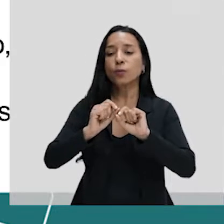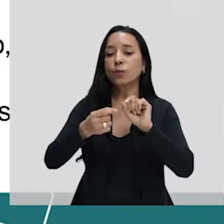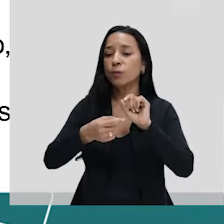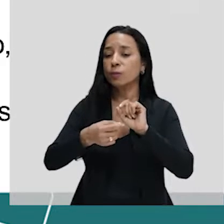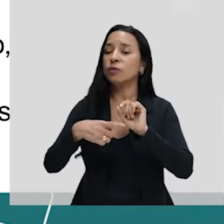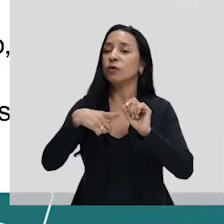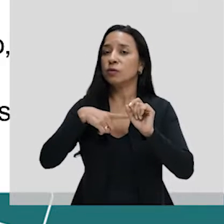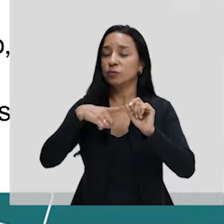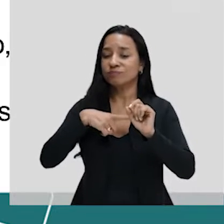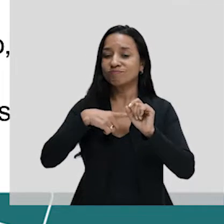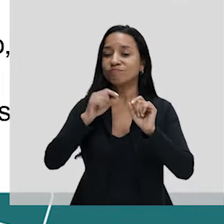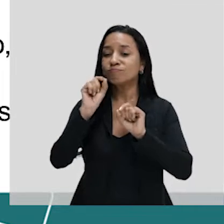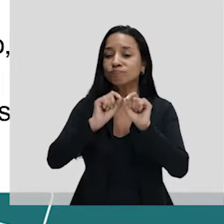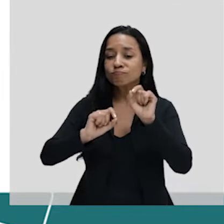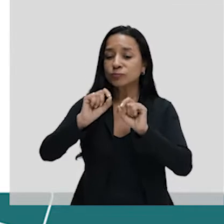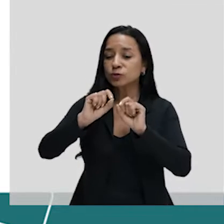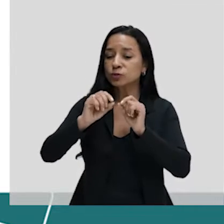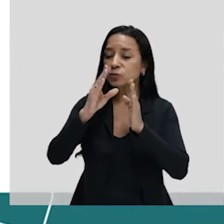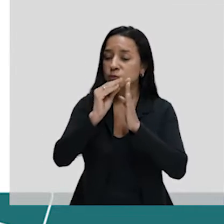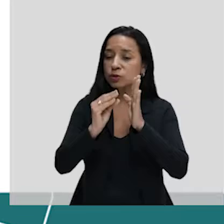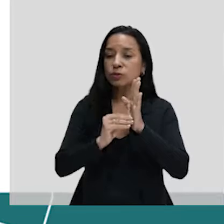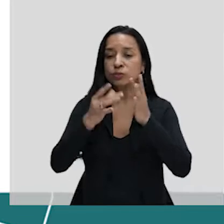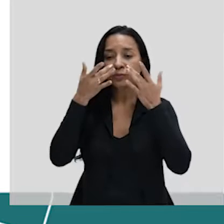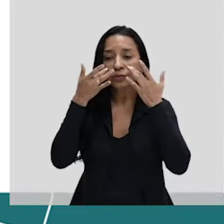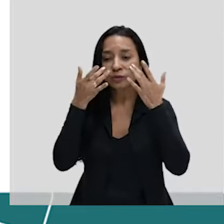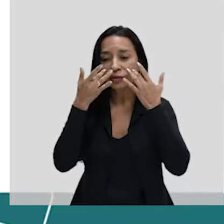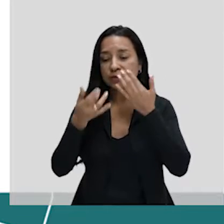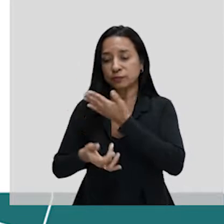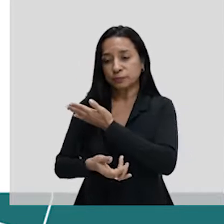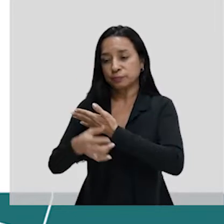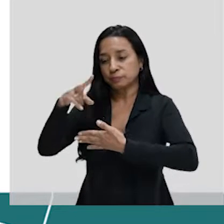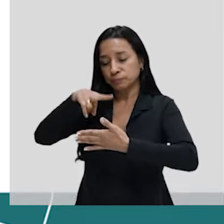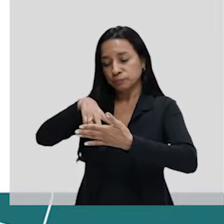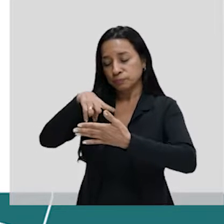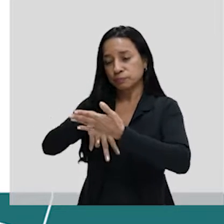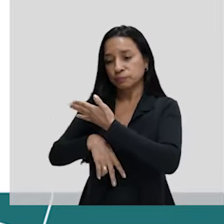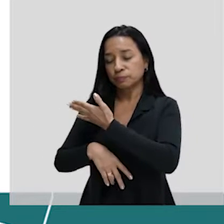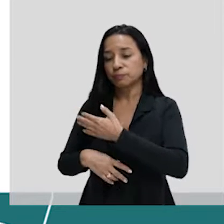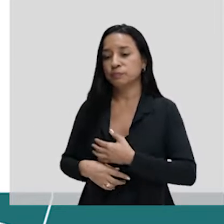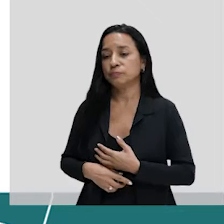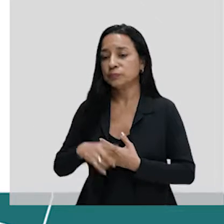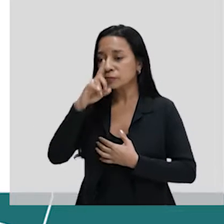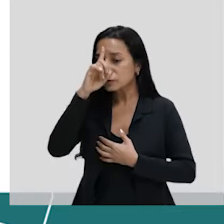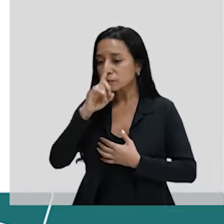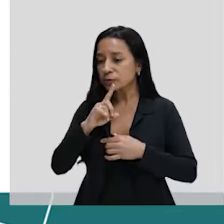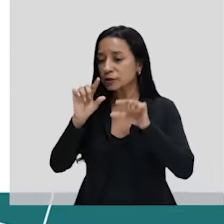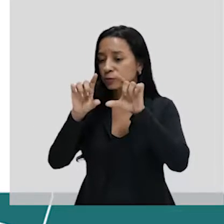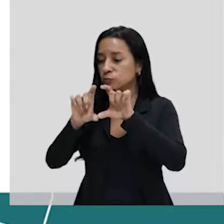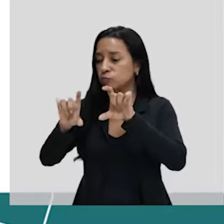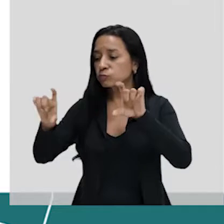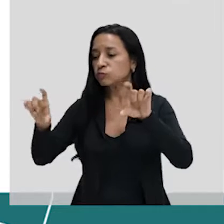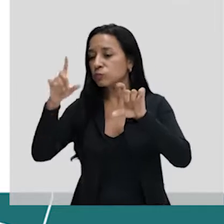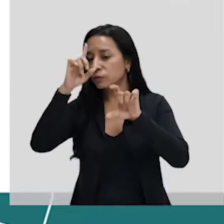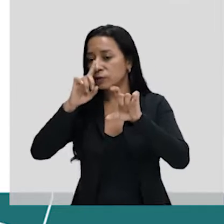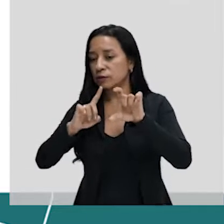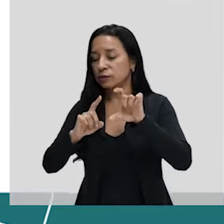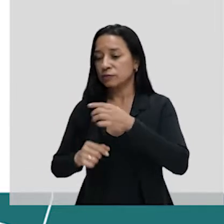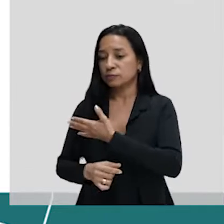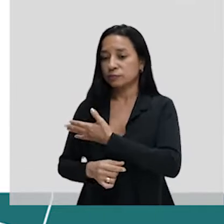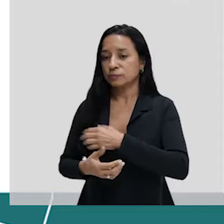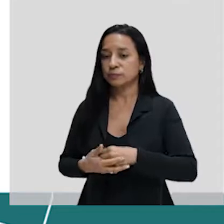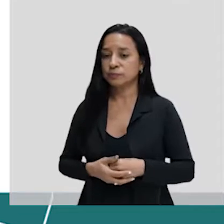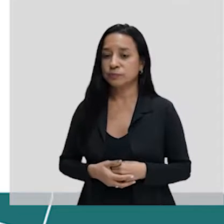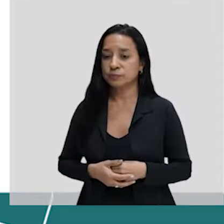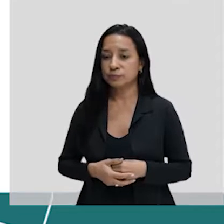O edifício Cine Teatro do Brasil, que foi inaugurado em 1932, ele tem 8 andares no estilo Art Deco. Eu vou repetir